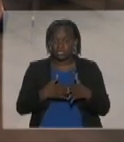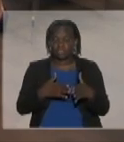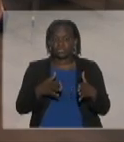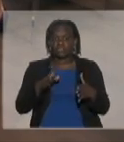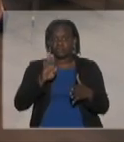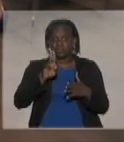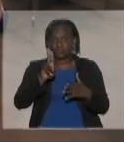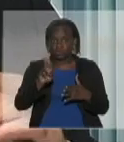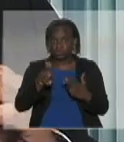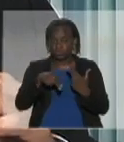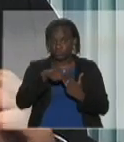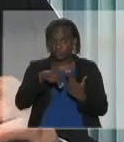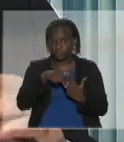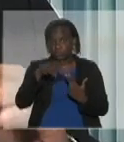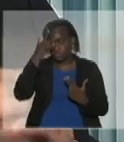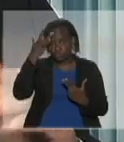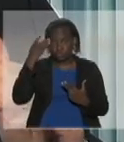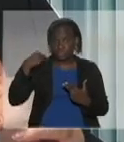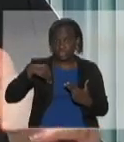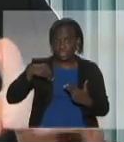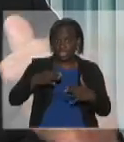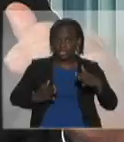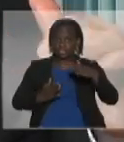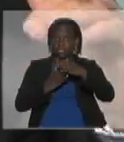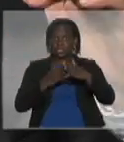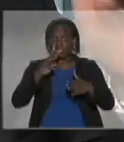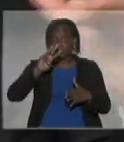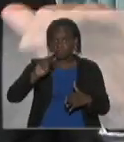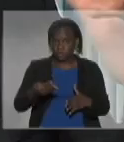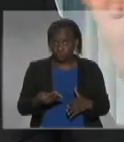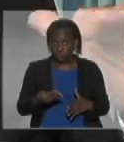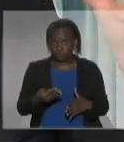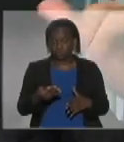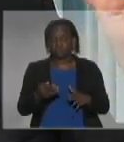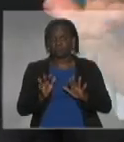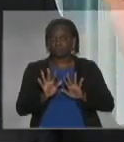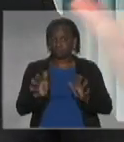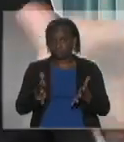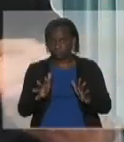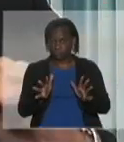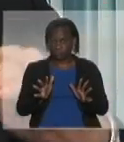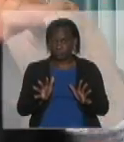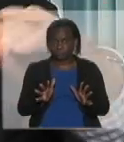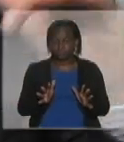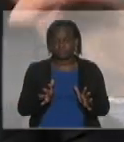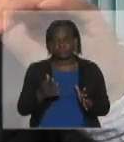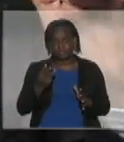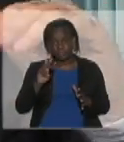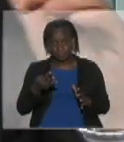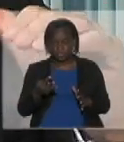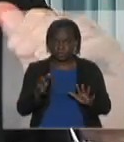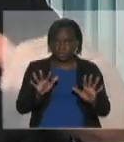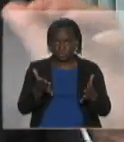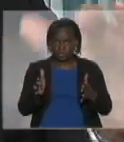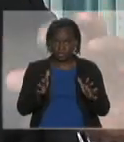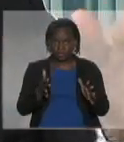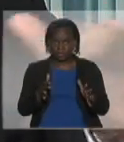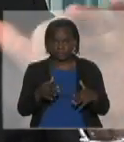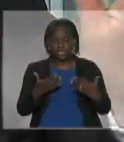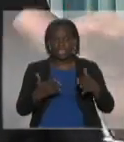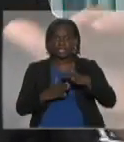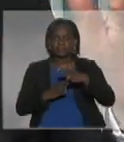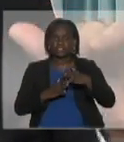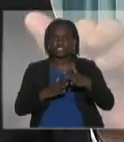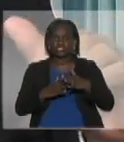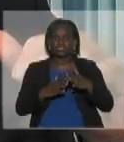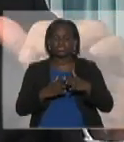bilhete único para as pessoas que têm renda até 3 mil e poucos reais. Mais ou menos 3 mil reais. É ali